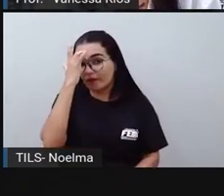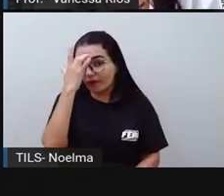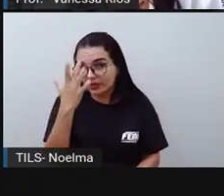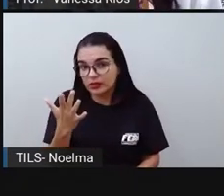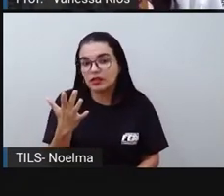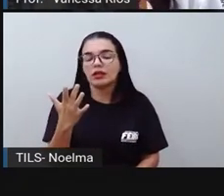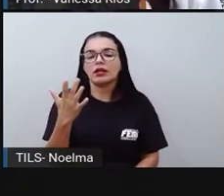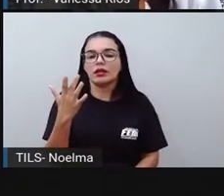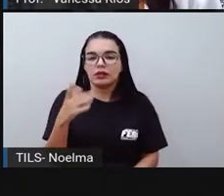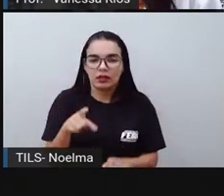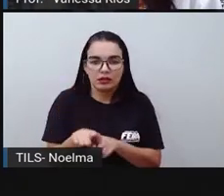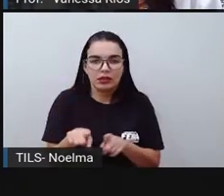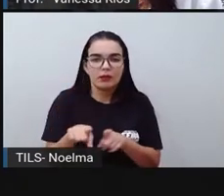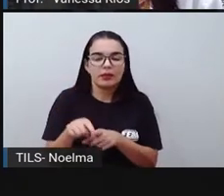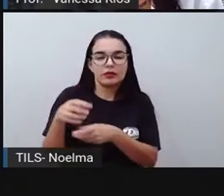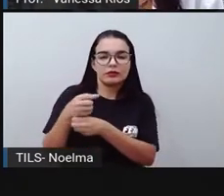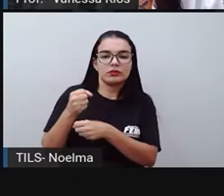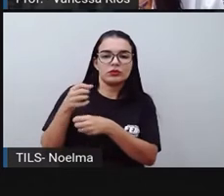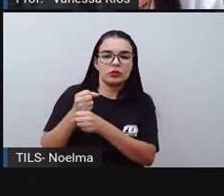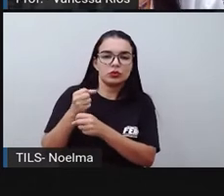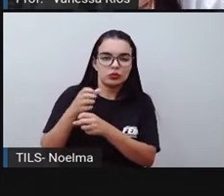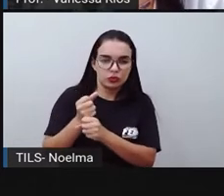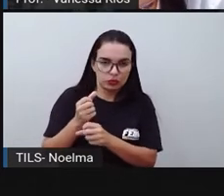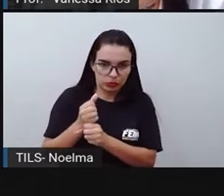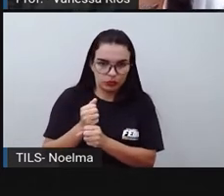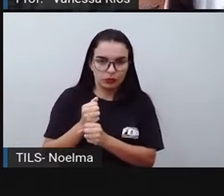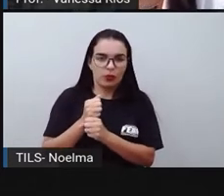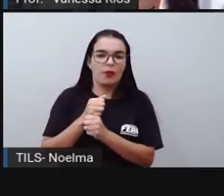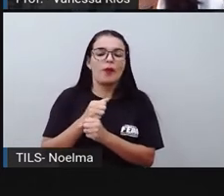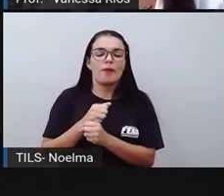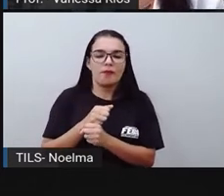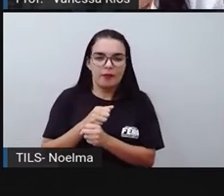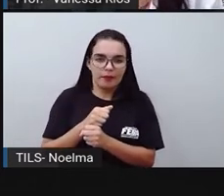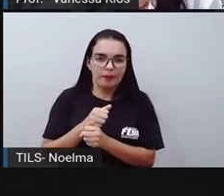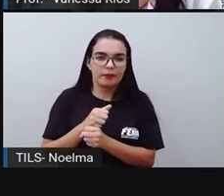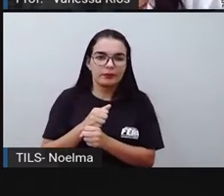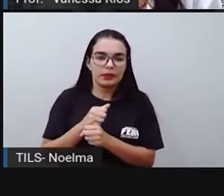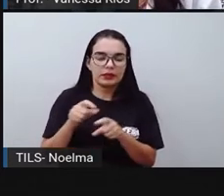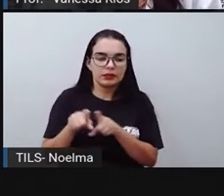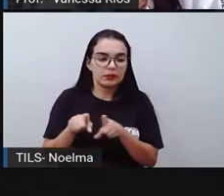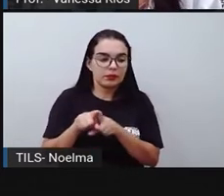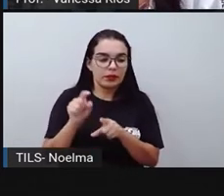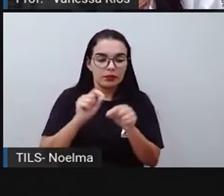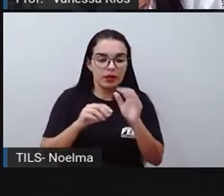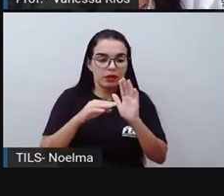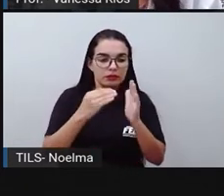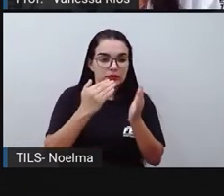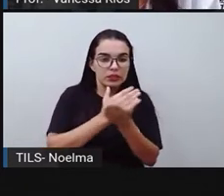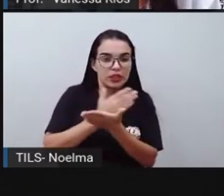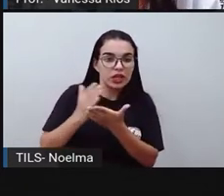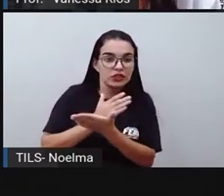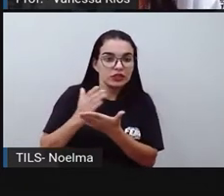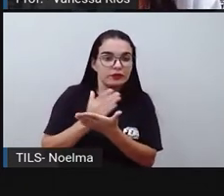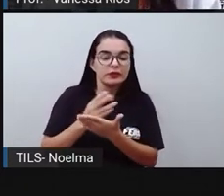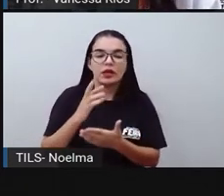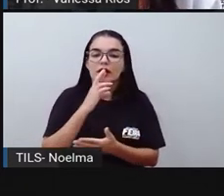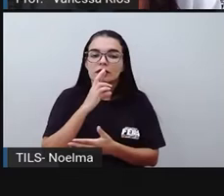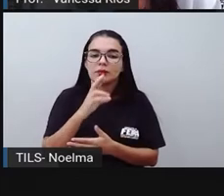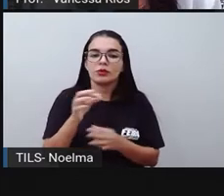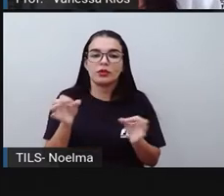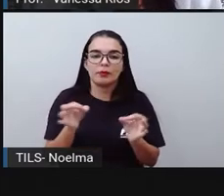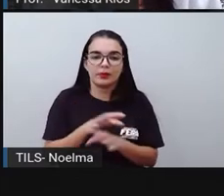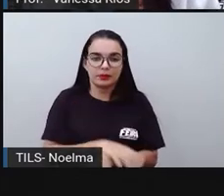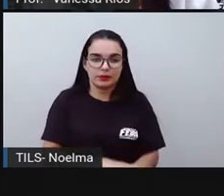em outras multiplicações, em outras contas, também na divisão, quando nós precisamos ter essas respostas